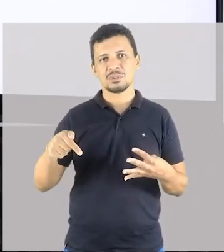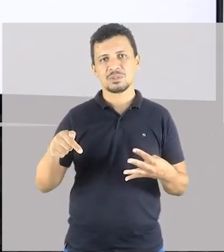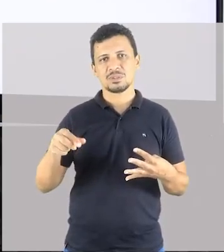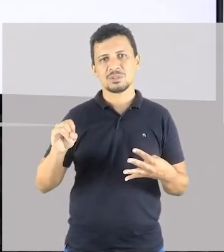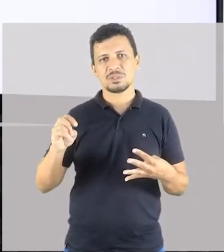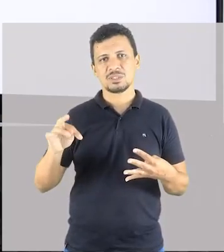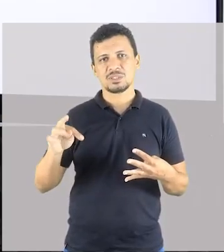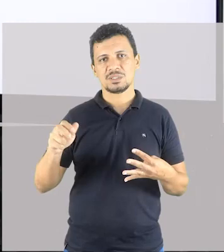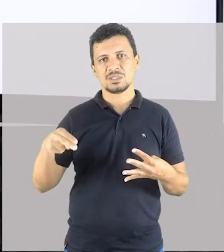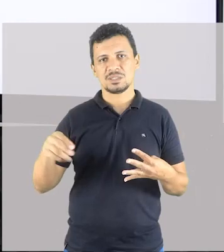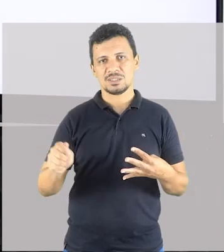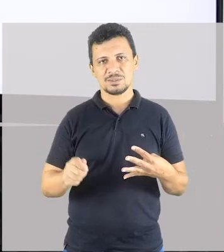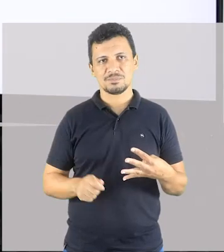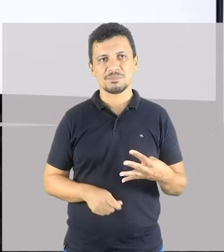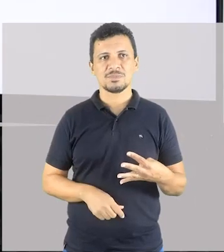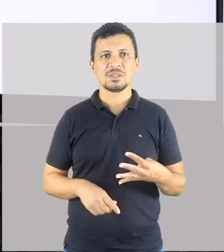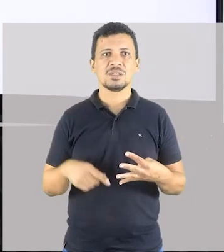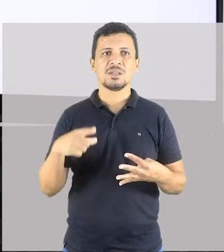na